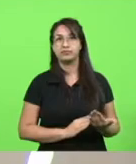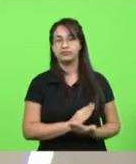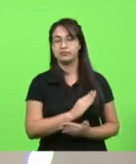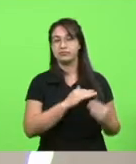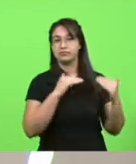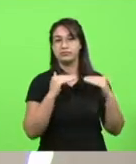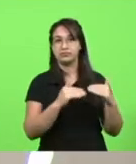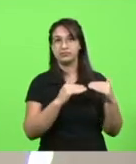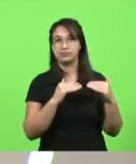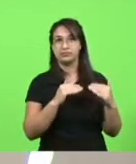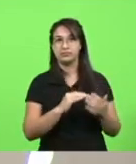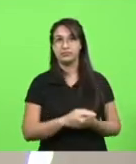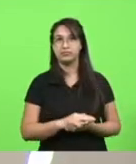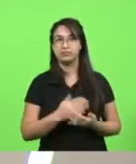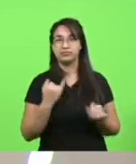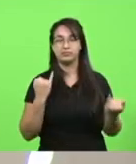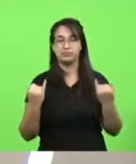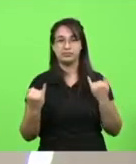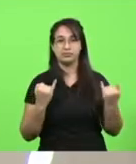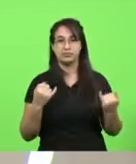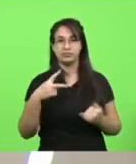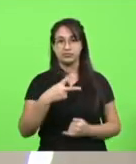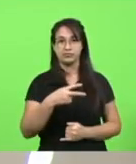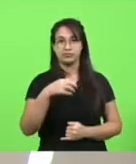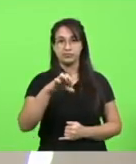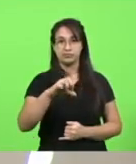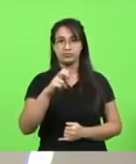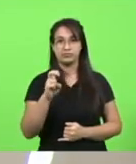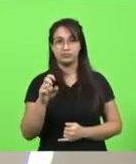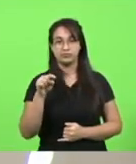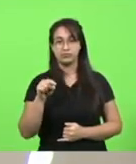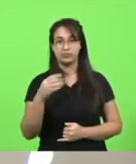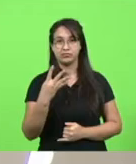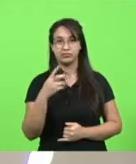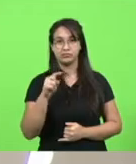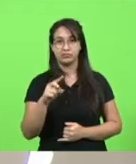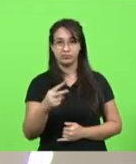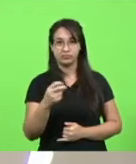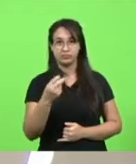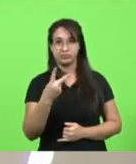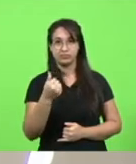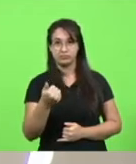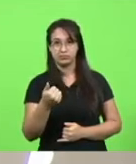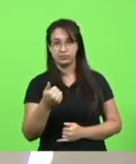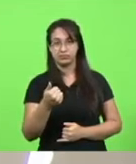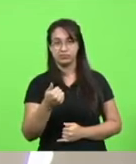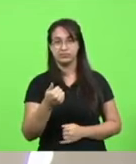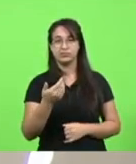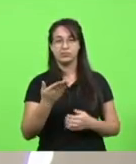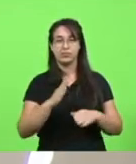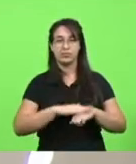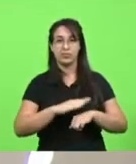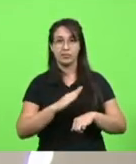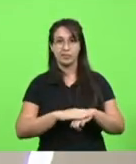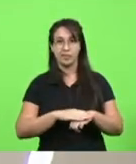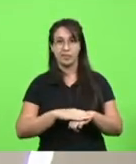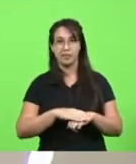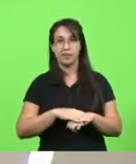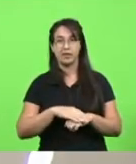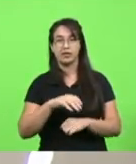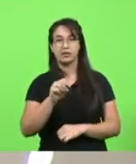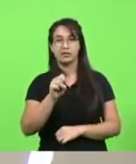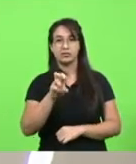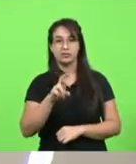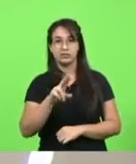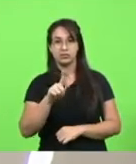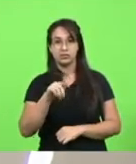Aprovado por unanimidade. Pedido de informação 295.4 2021, autoria deputado Sérgio Mota, solicitando à secretária de Estado